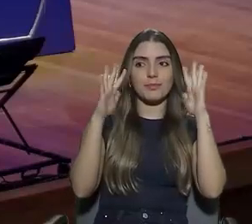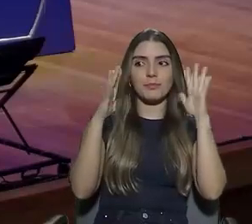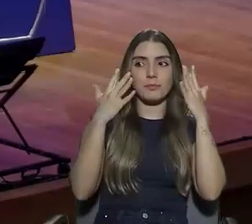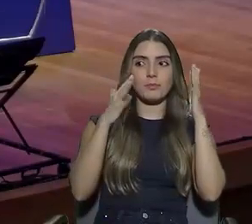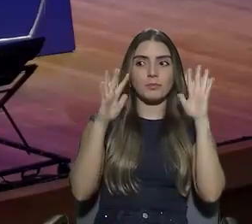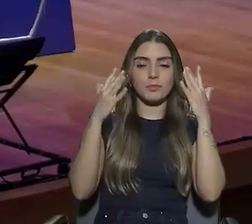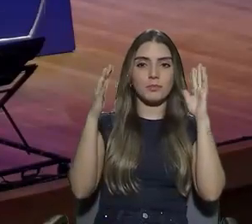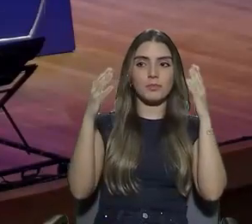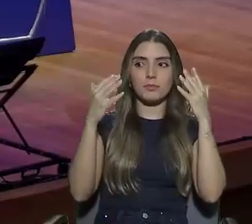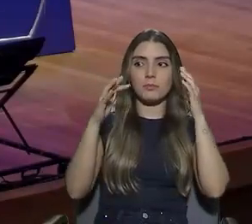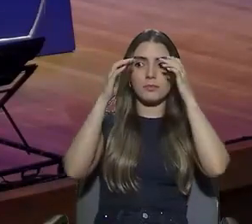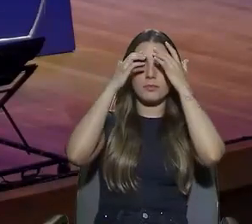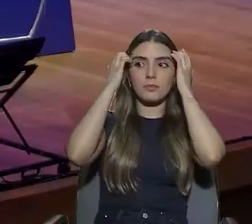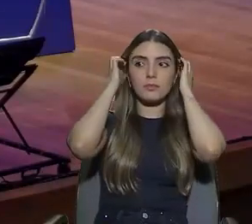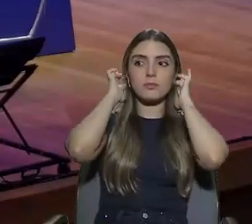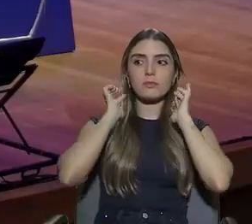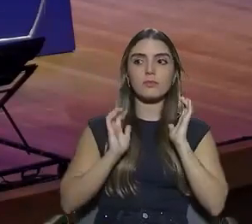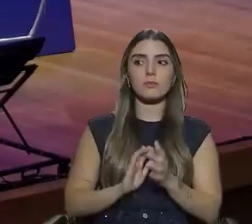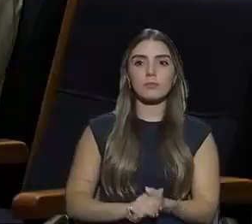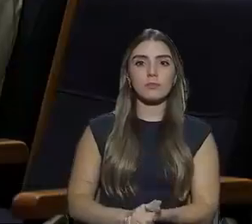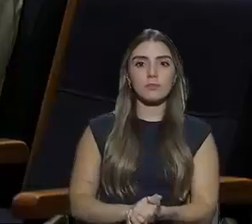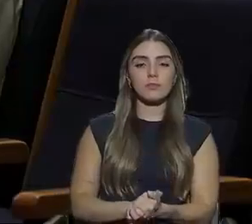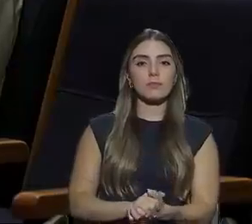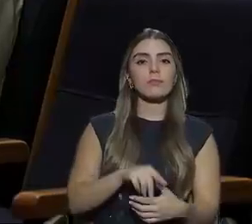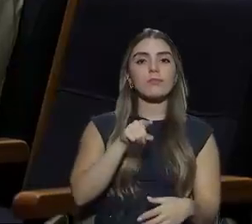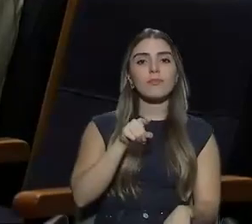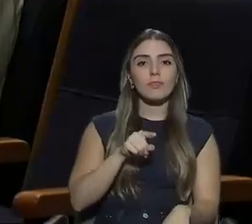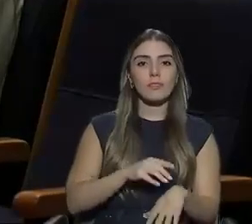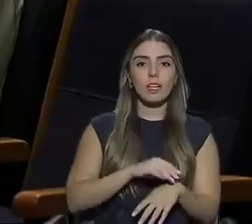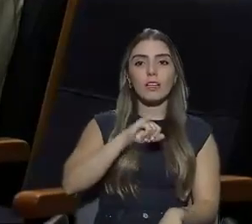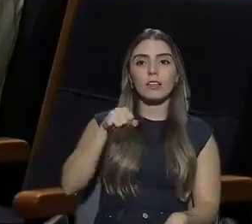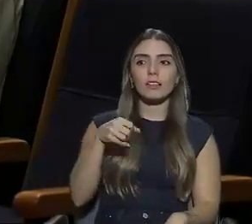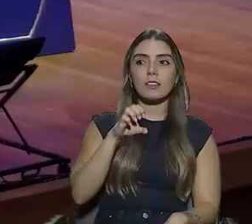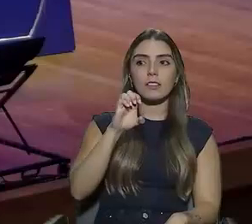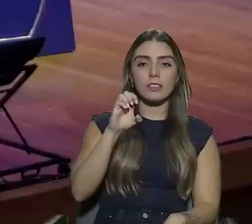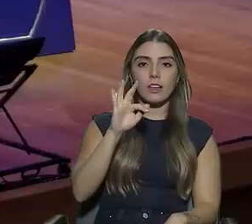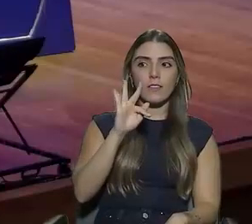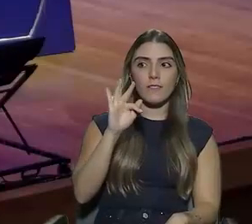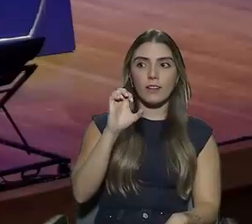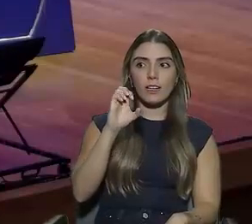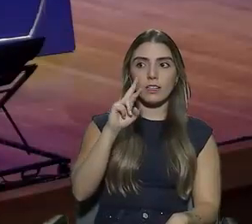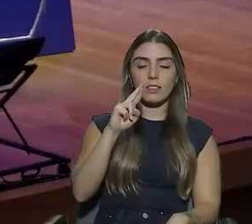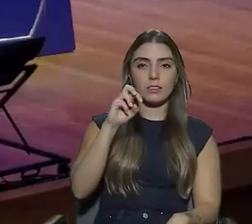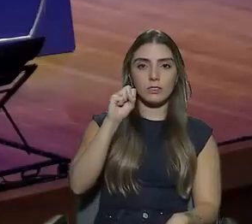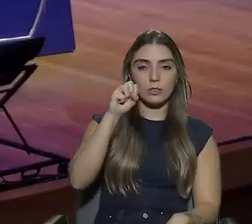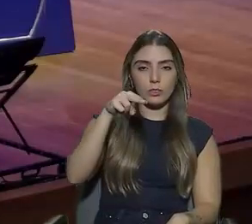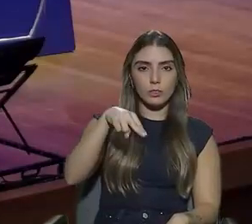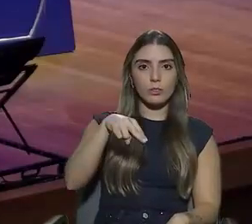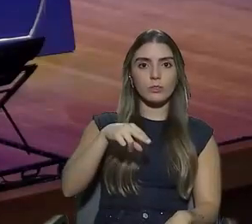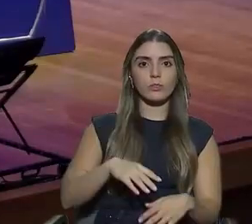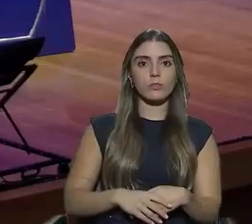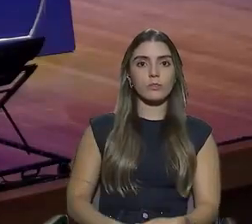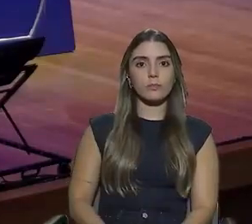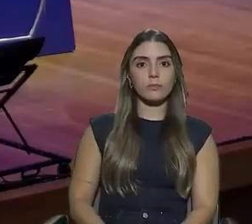Muito bem. E você, Jefferson? Da onde surgem suas histórias, sua